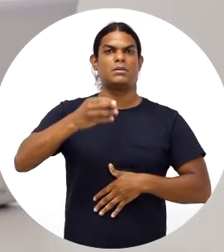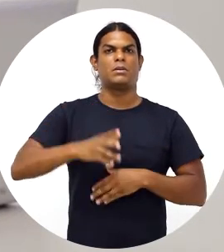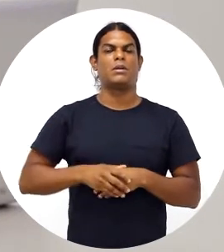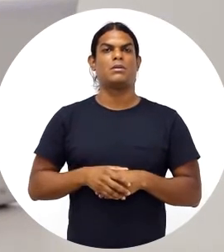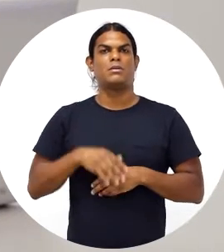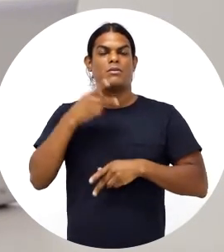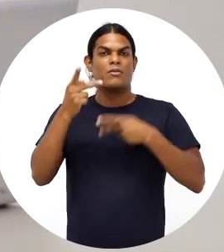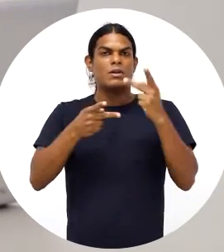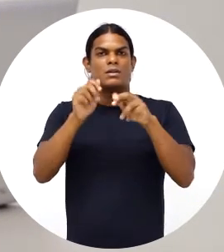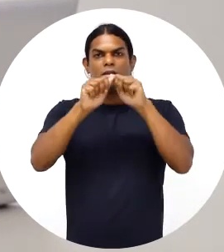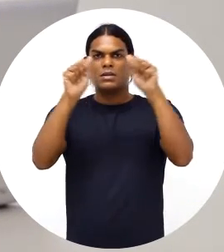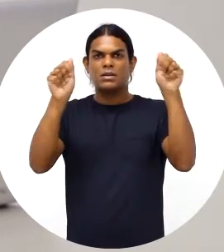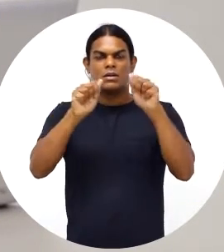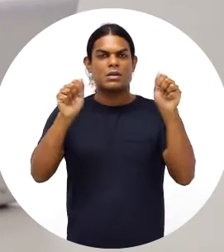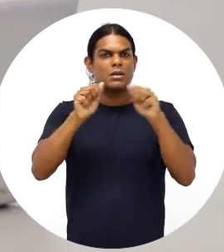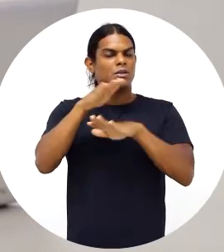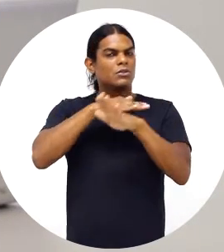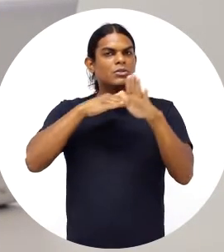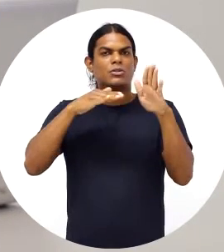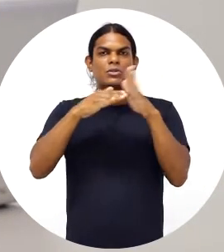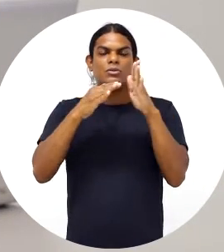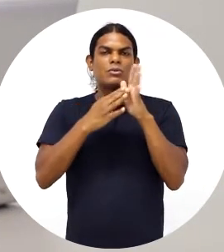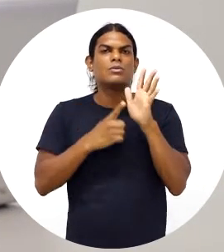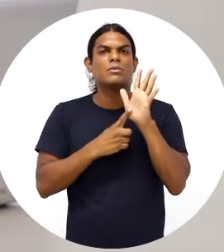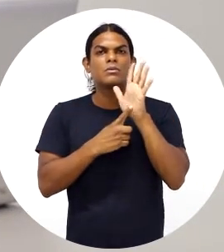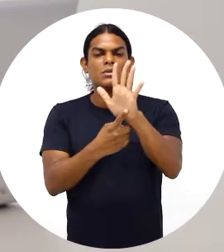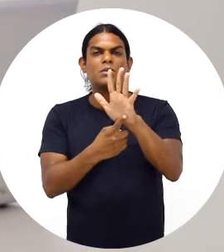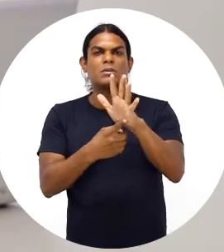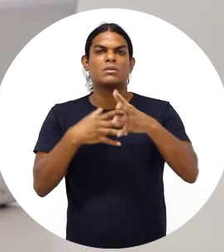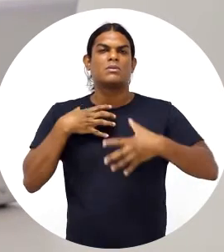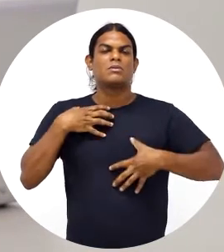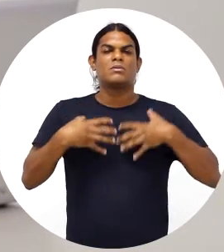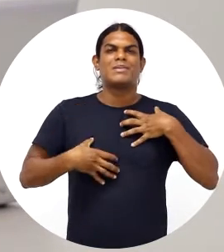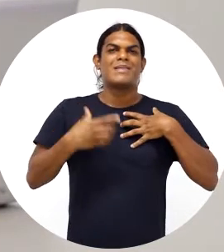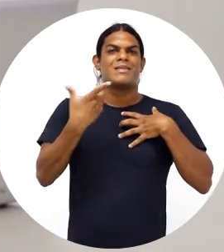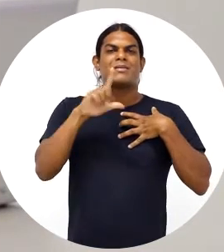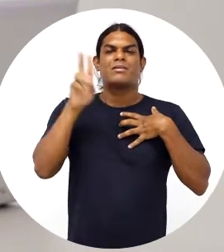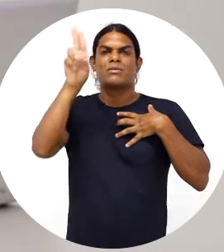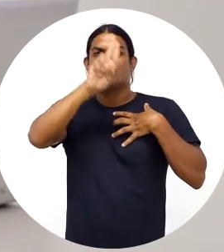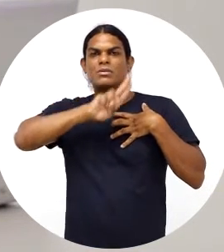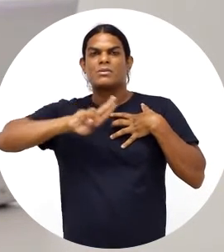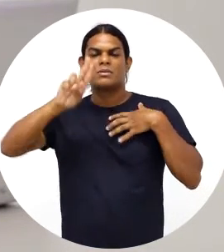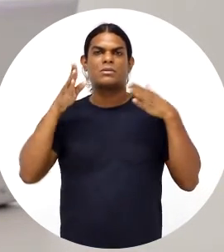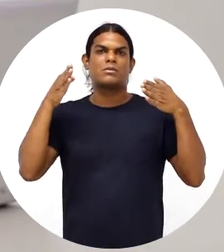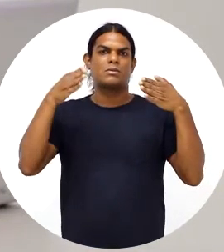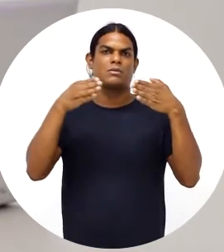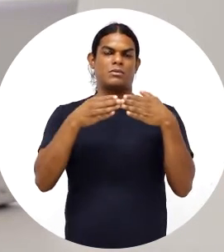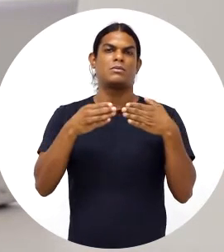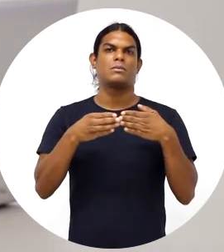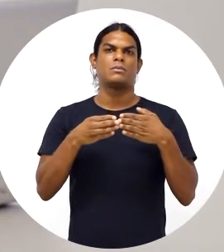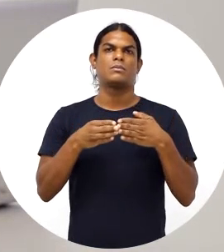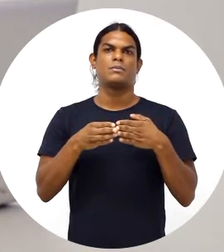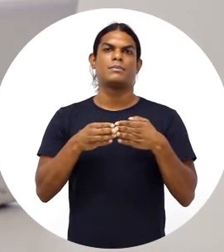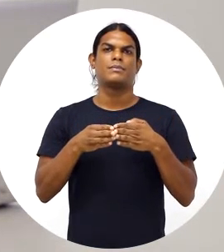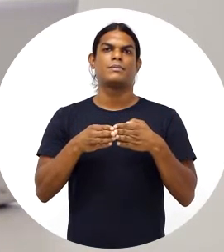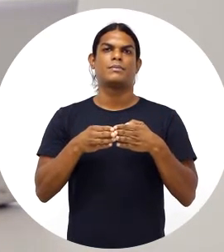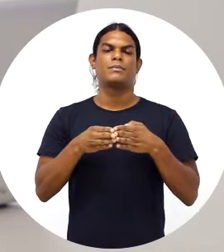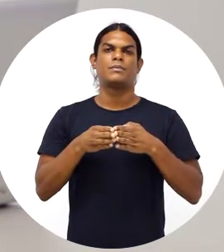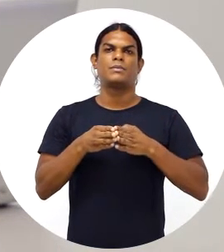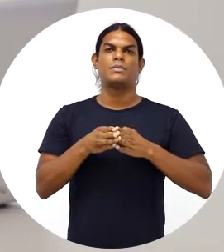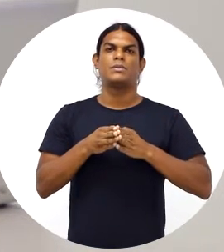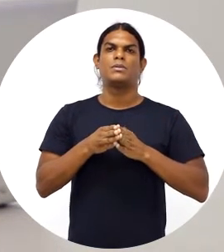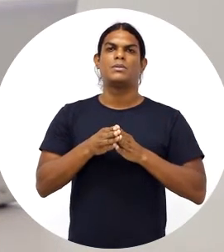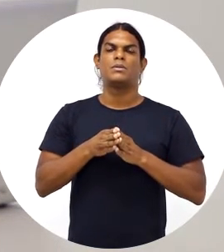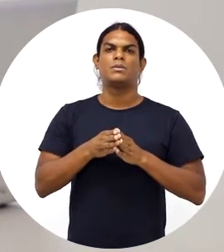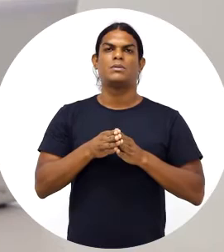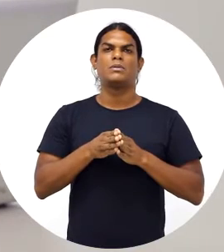arte é toda manifestação humana sem utilidade prática em si. Daí conflitar a questão do conceito de arte